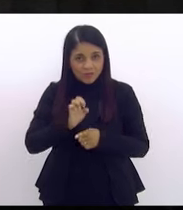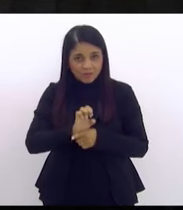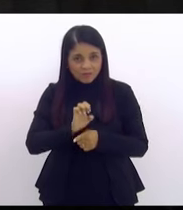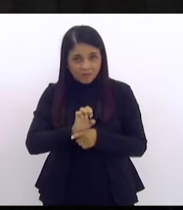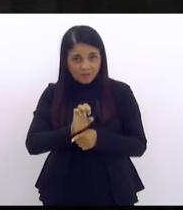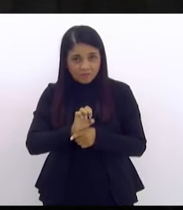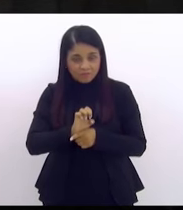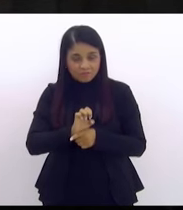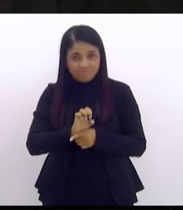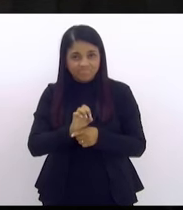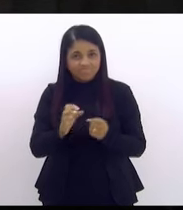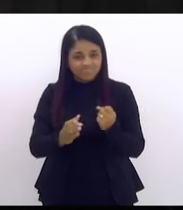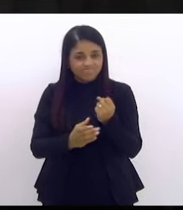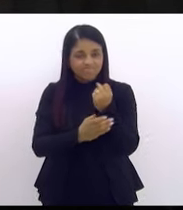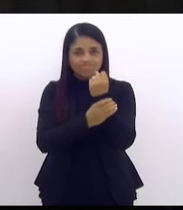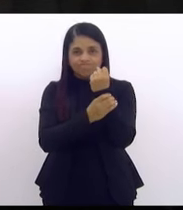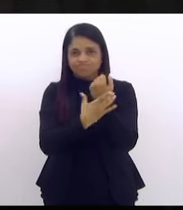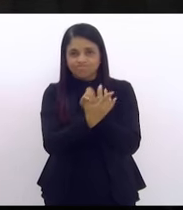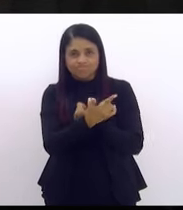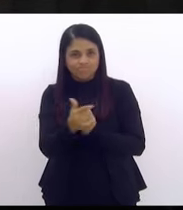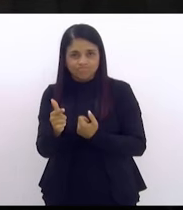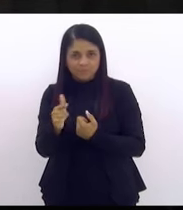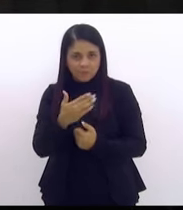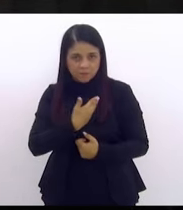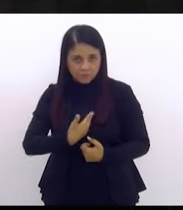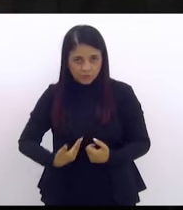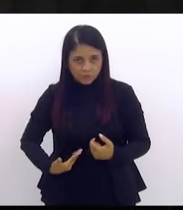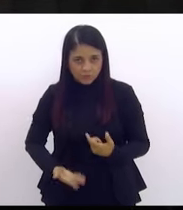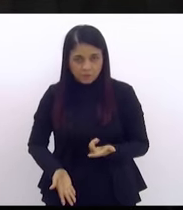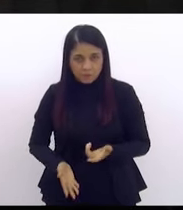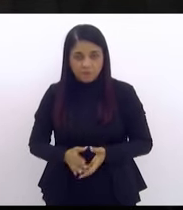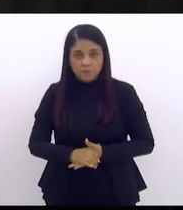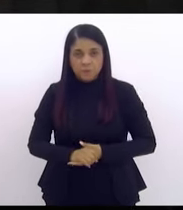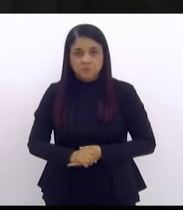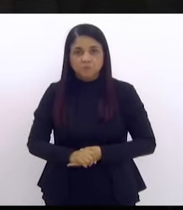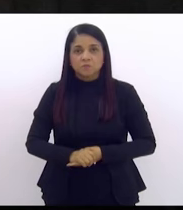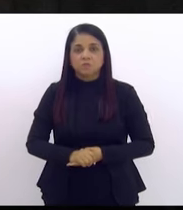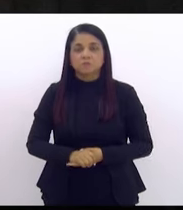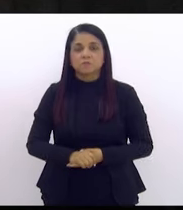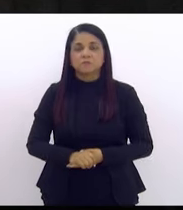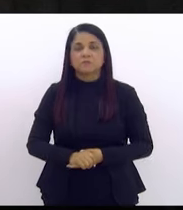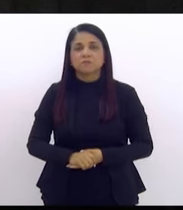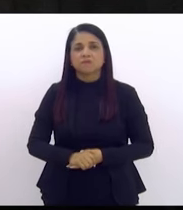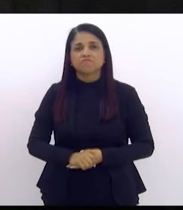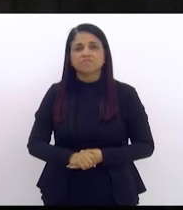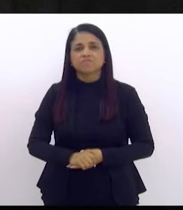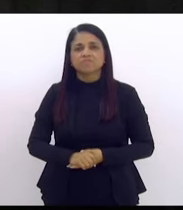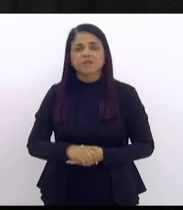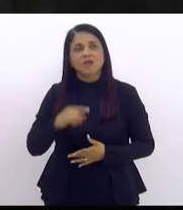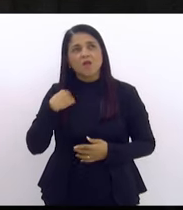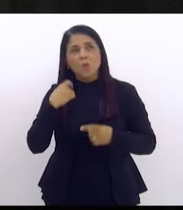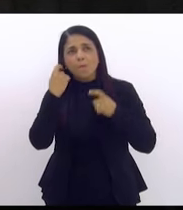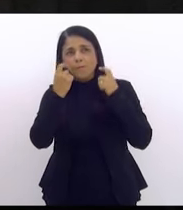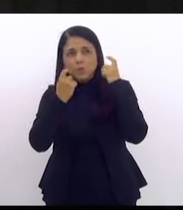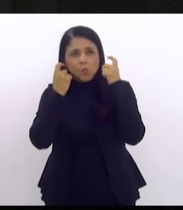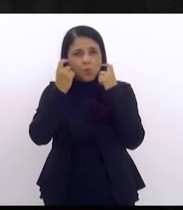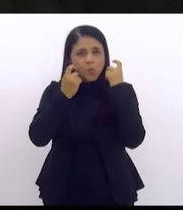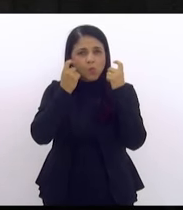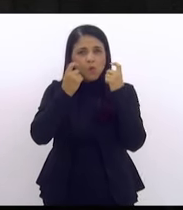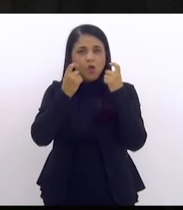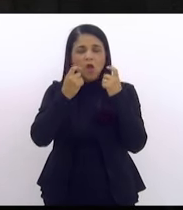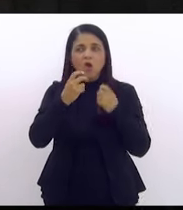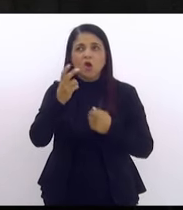pela insegurança pública. Então, às vezes, eu me preocupo de